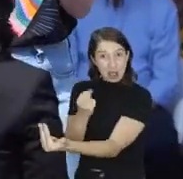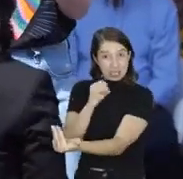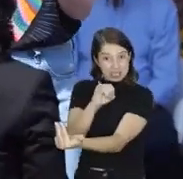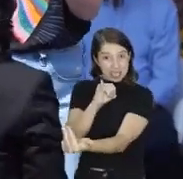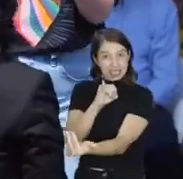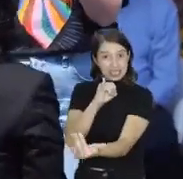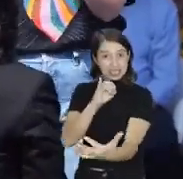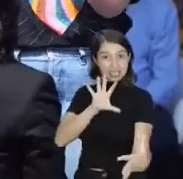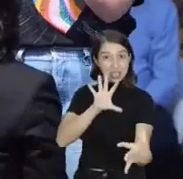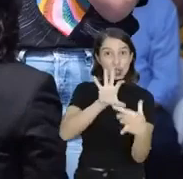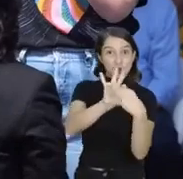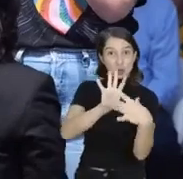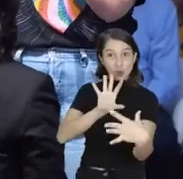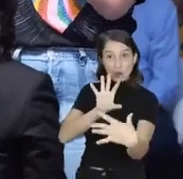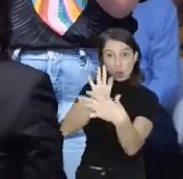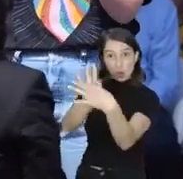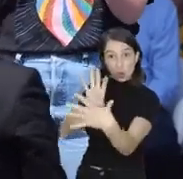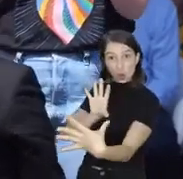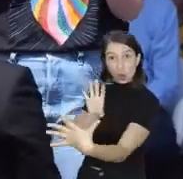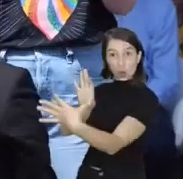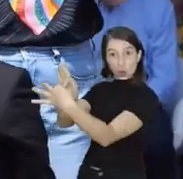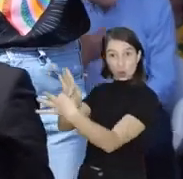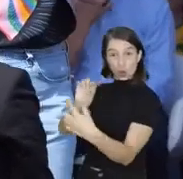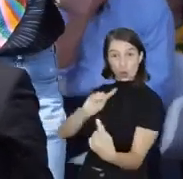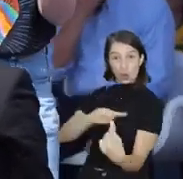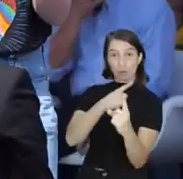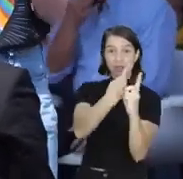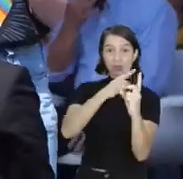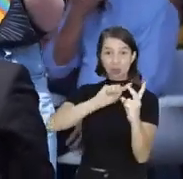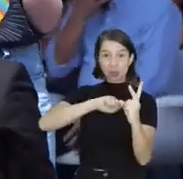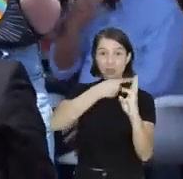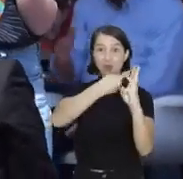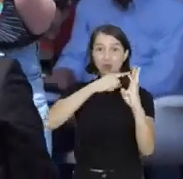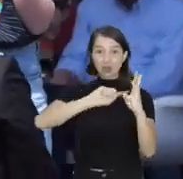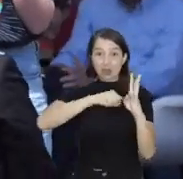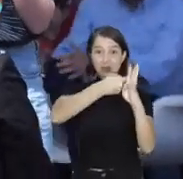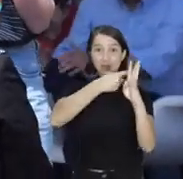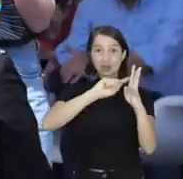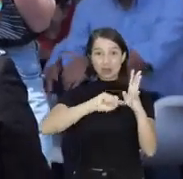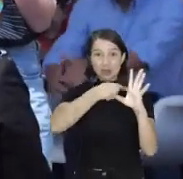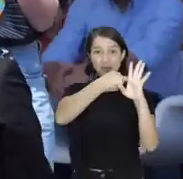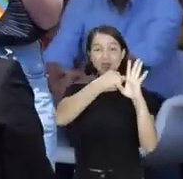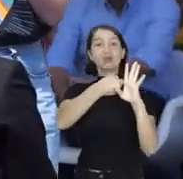reconstruir um Brasil fazer um Brasil muito melhor